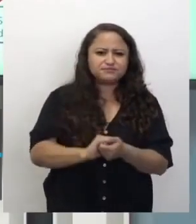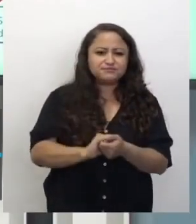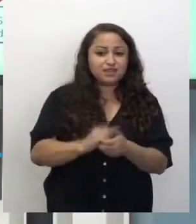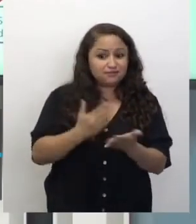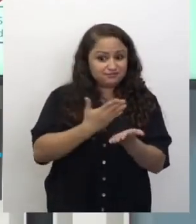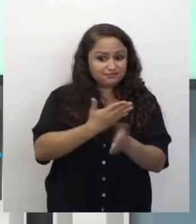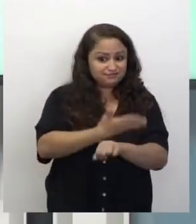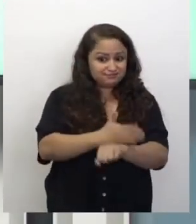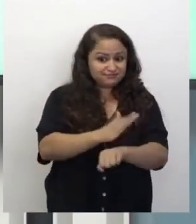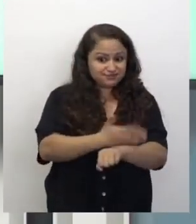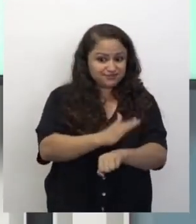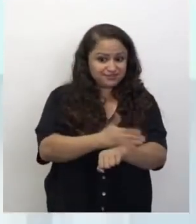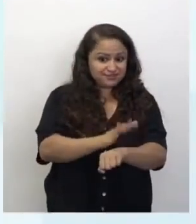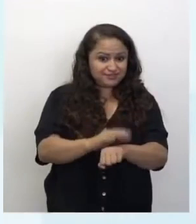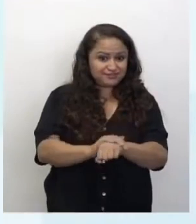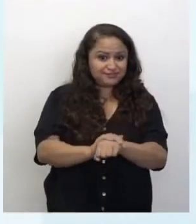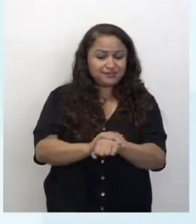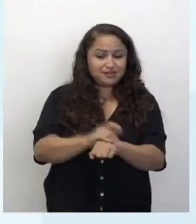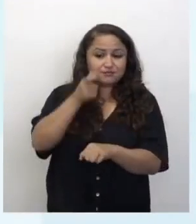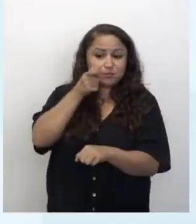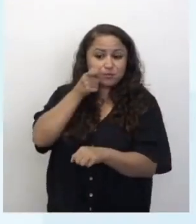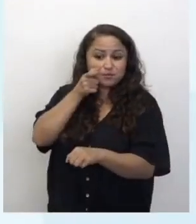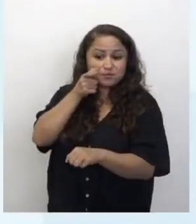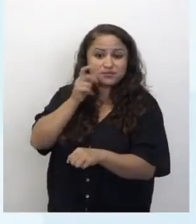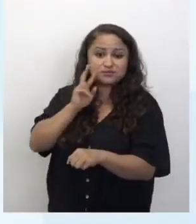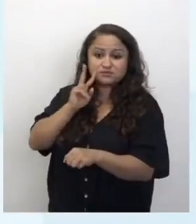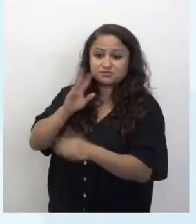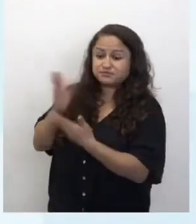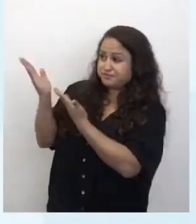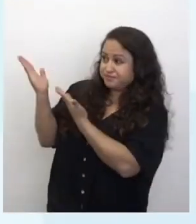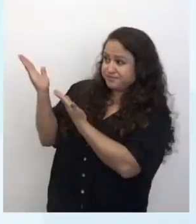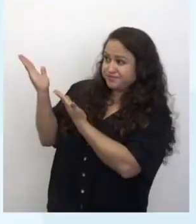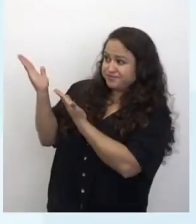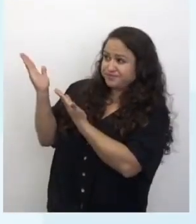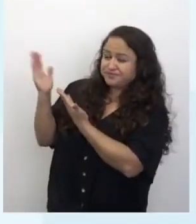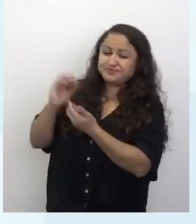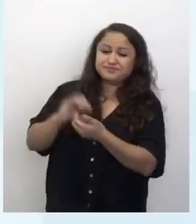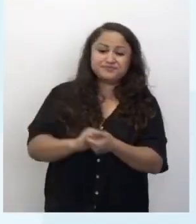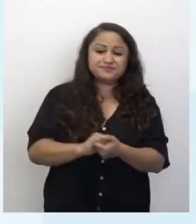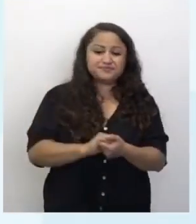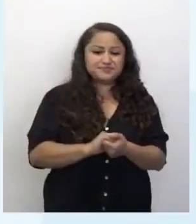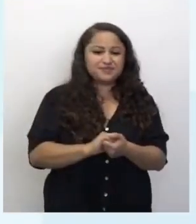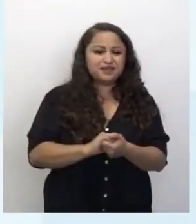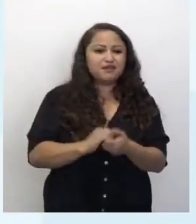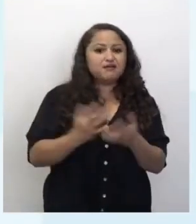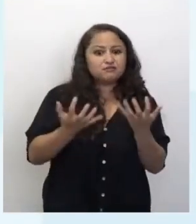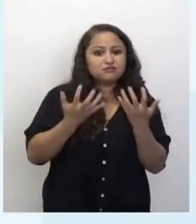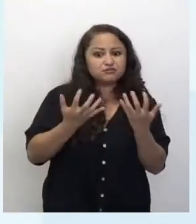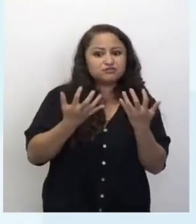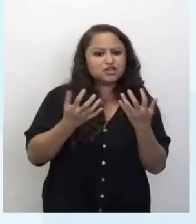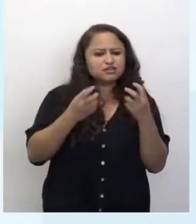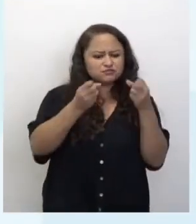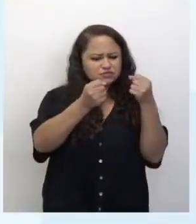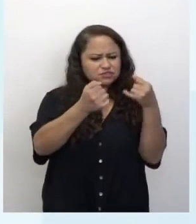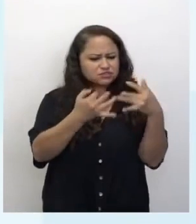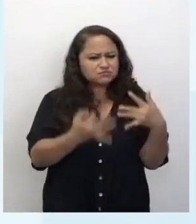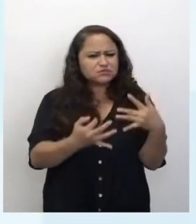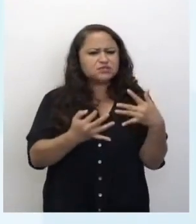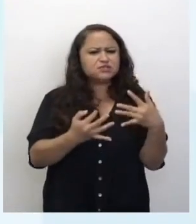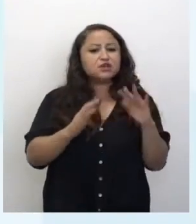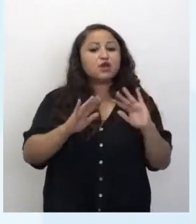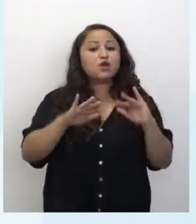treinar? Então, observe esta atividade número 1. Eu quero que você fale para mim qual é